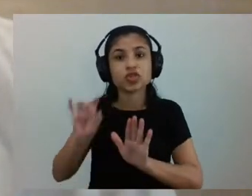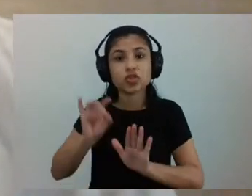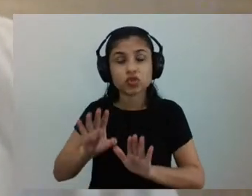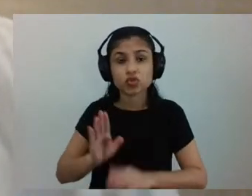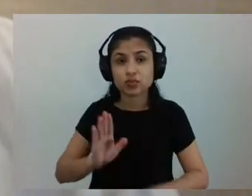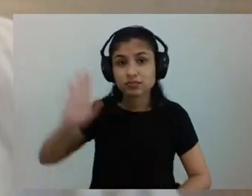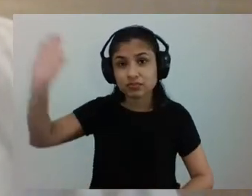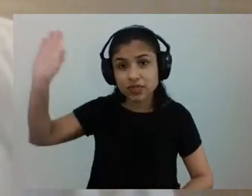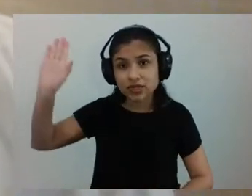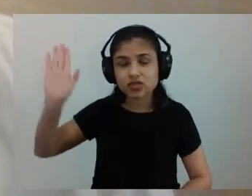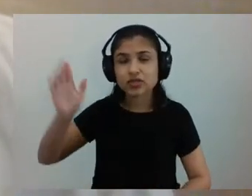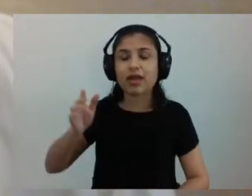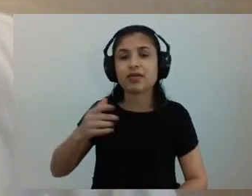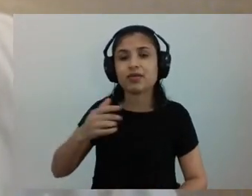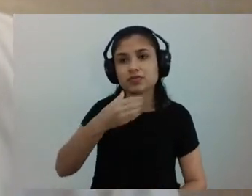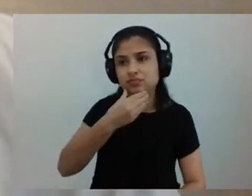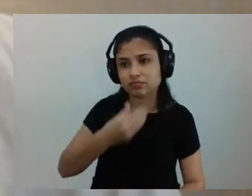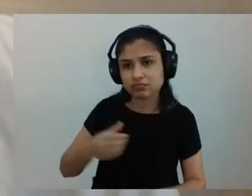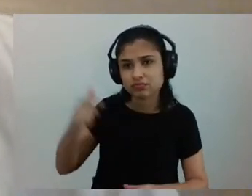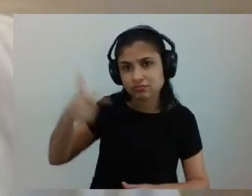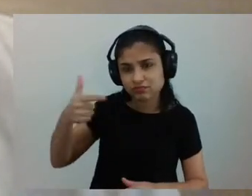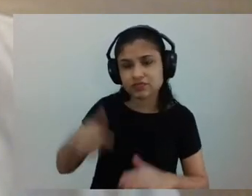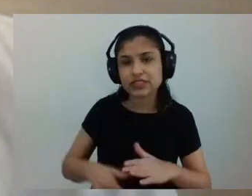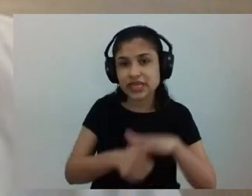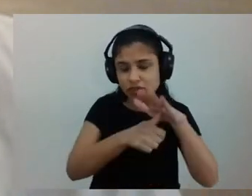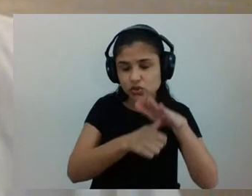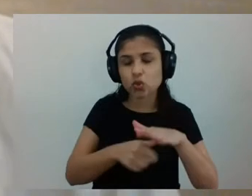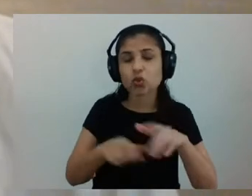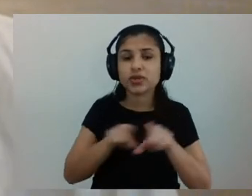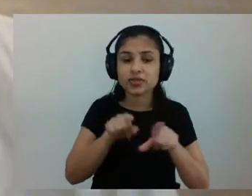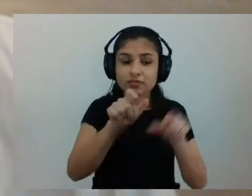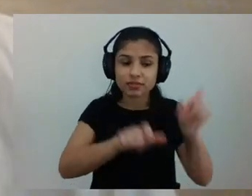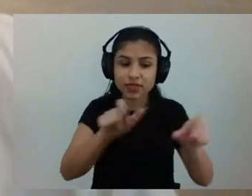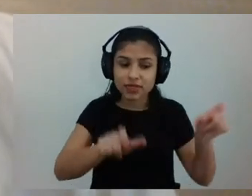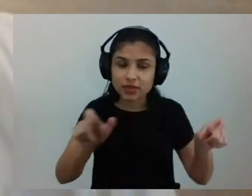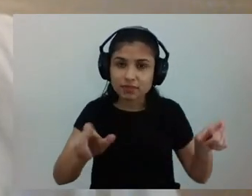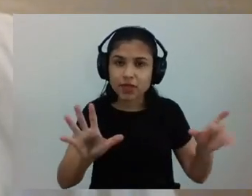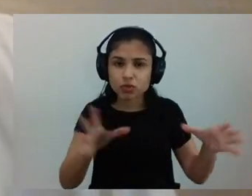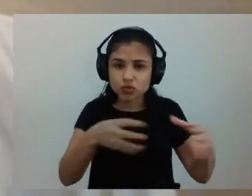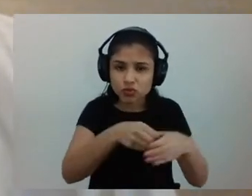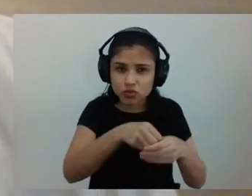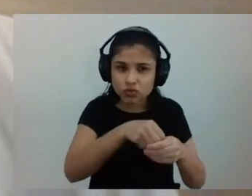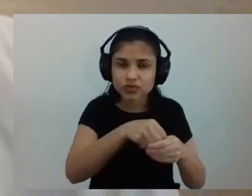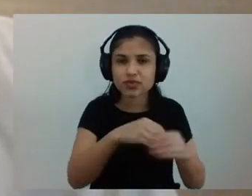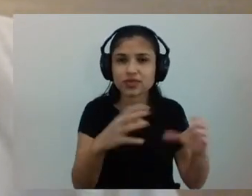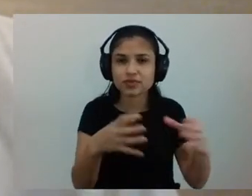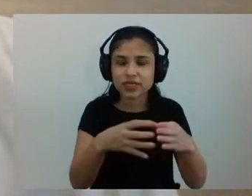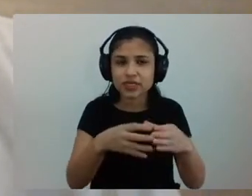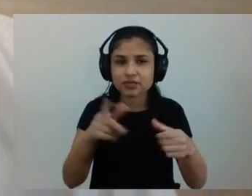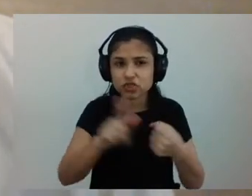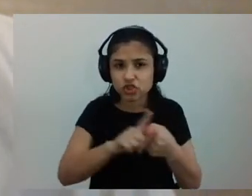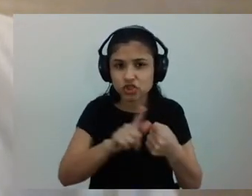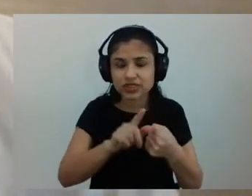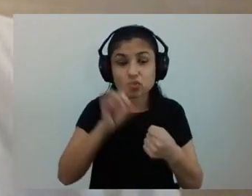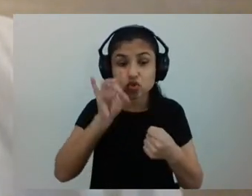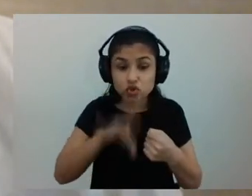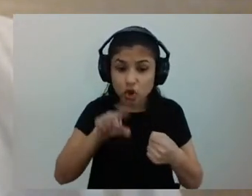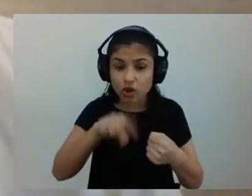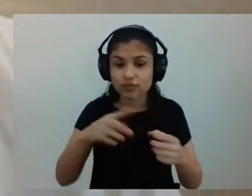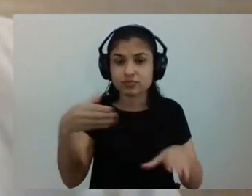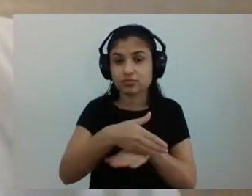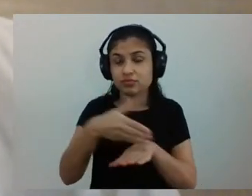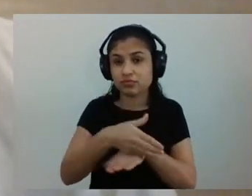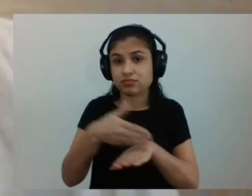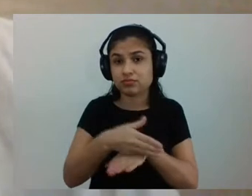a reitor, vice-reitor e os demais membros da equipe de gestão poderiam estar presentes nessa sala. Nós identificamos